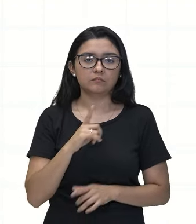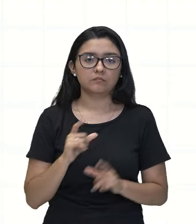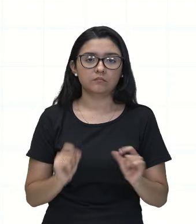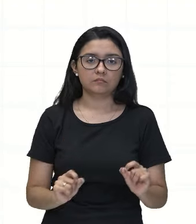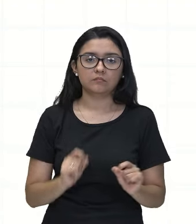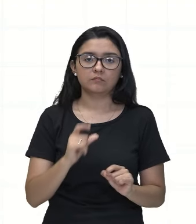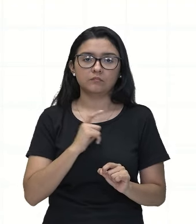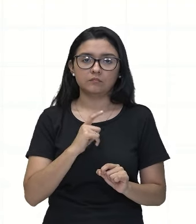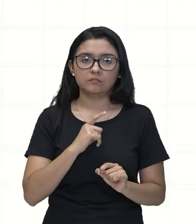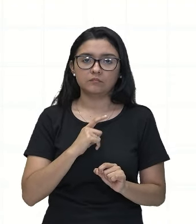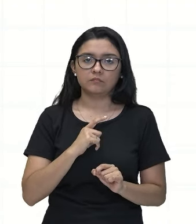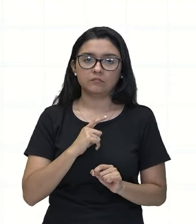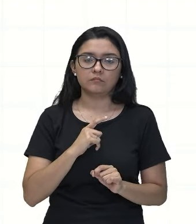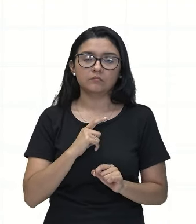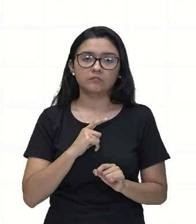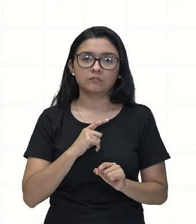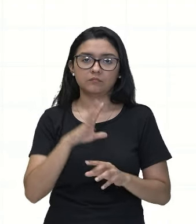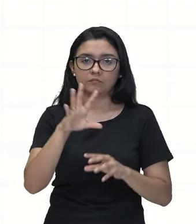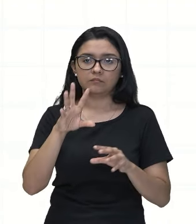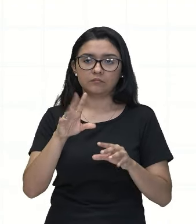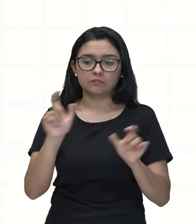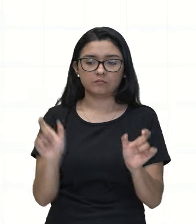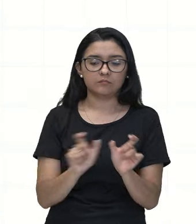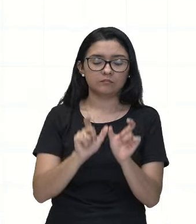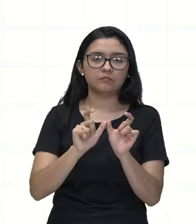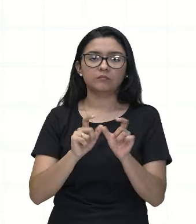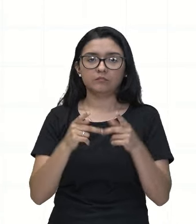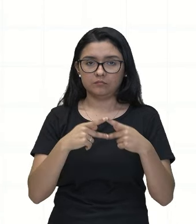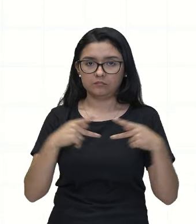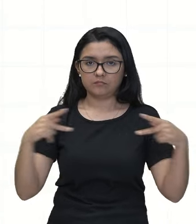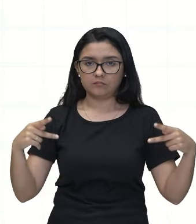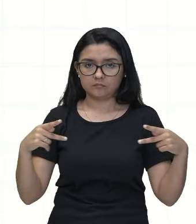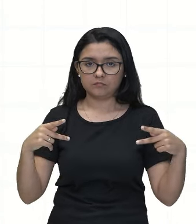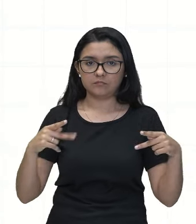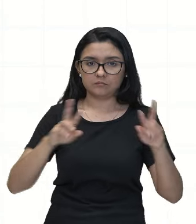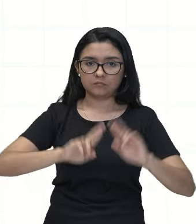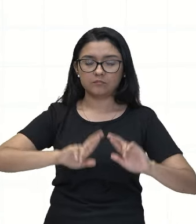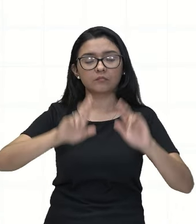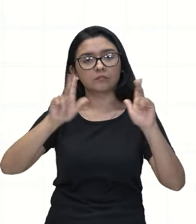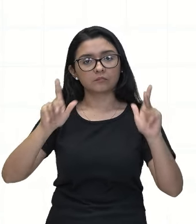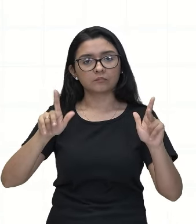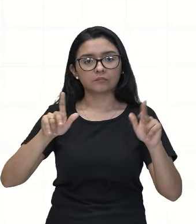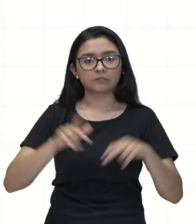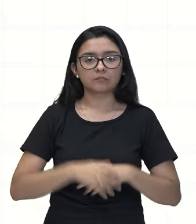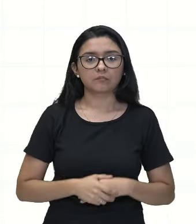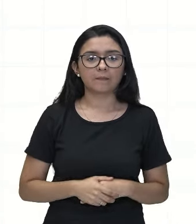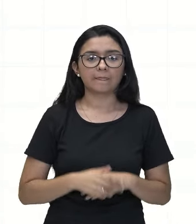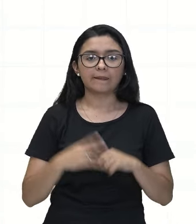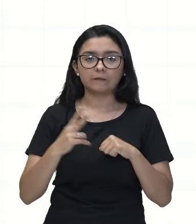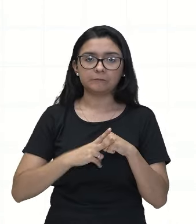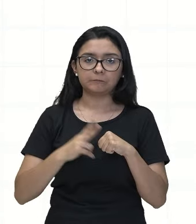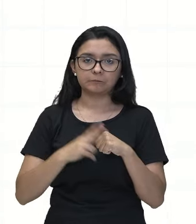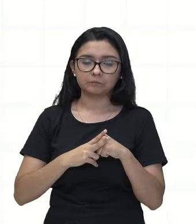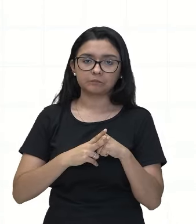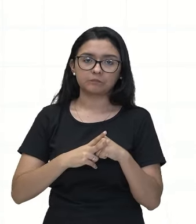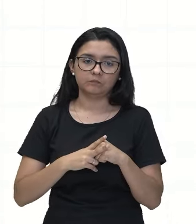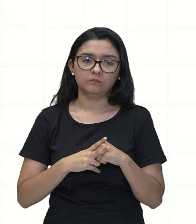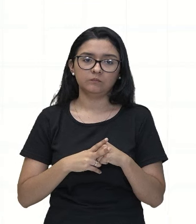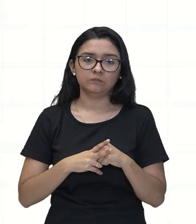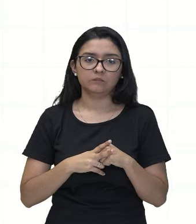composto por pronomes pessoais diferentes o verbo